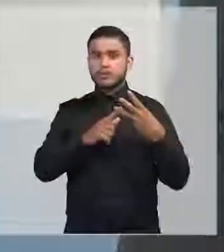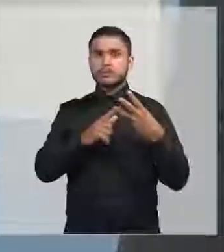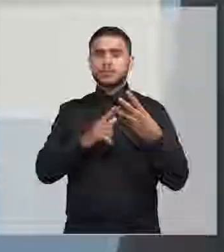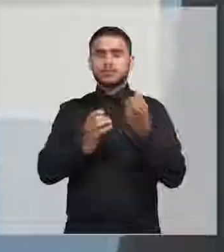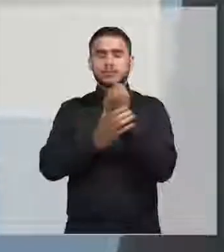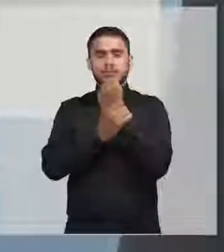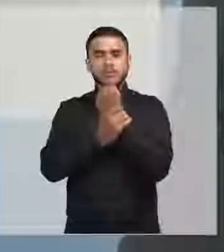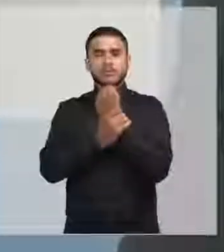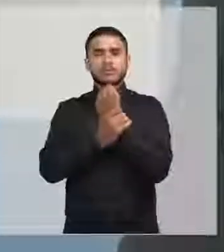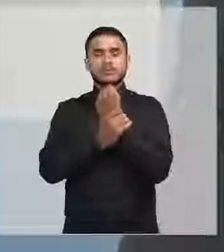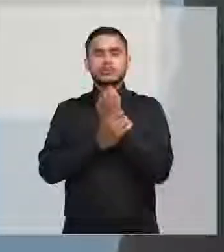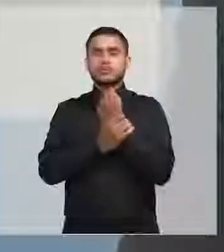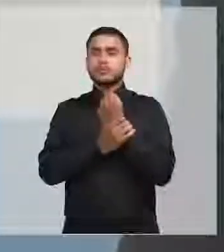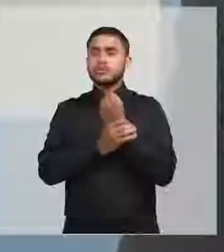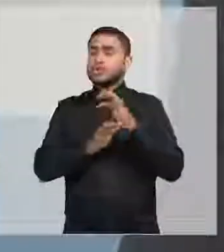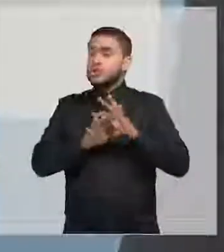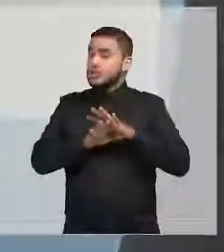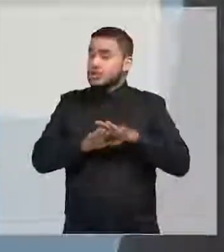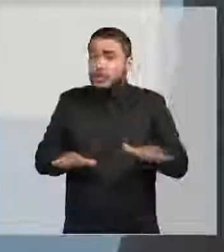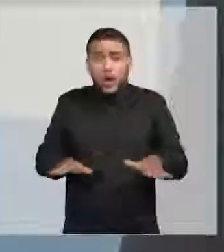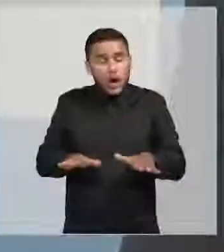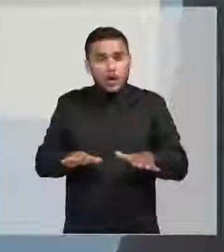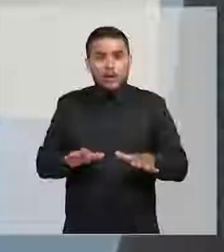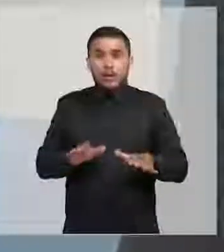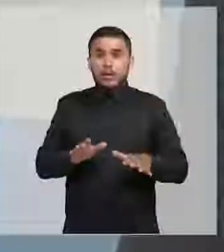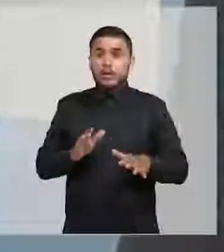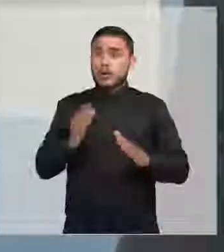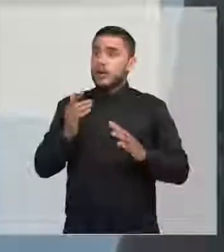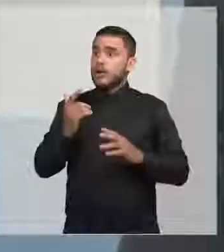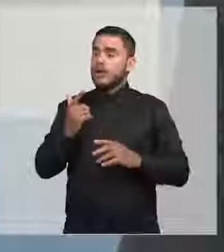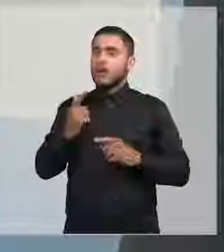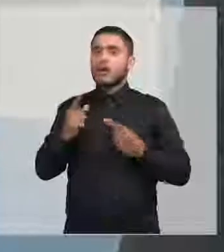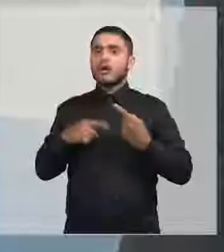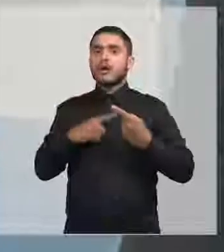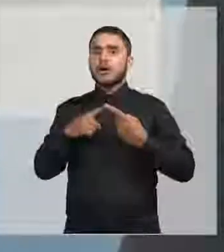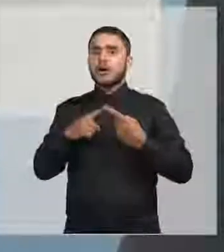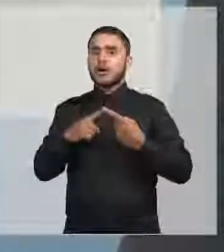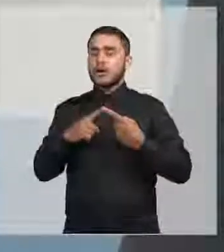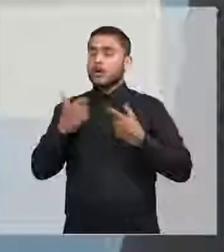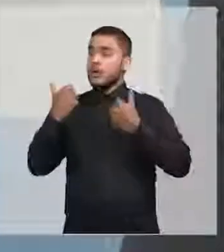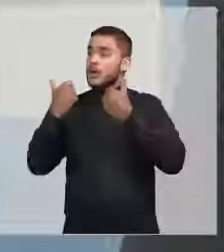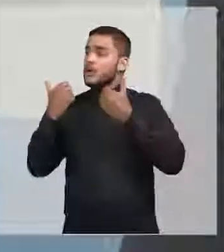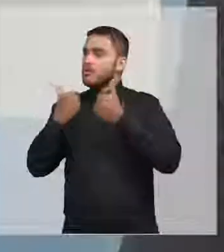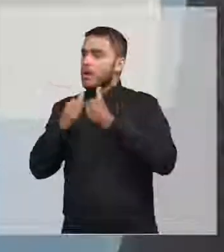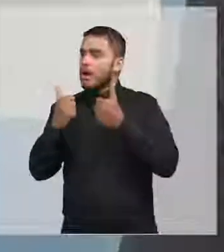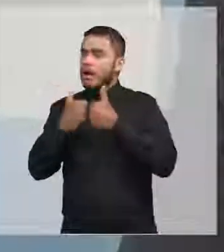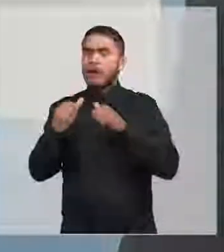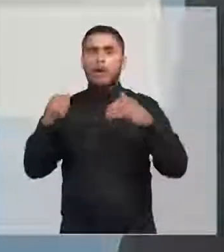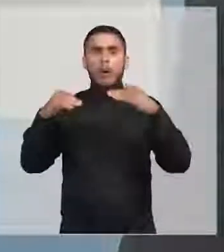e... Educação, saúde e segurança, basicamente. O resto... Transporte, quem faz? Empresa privada.